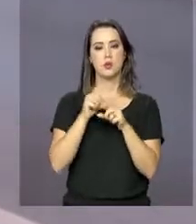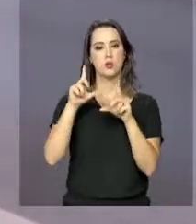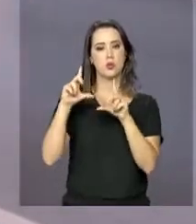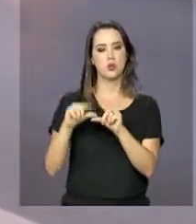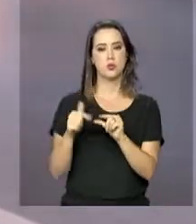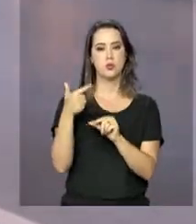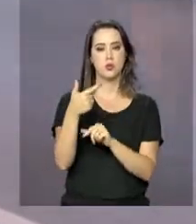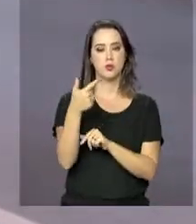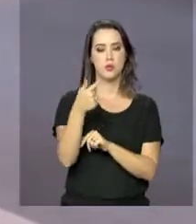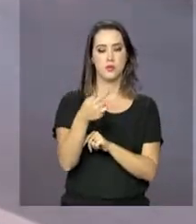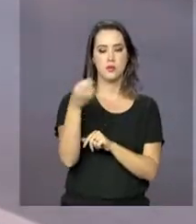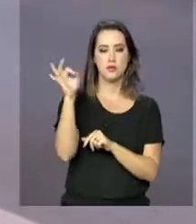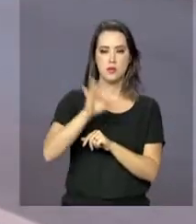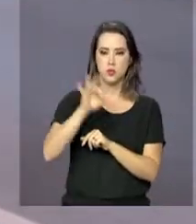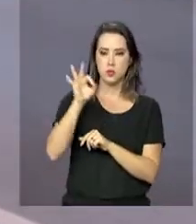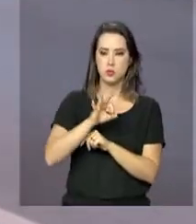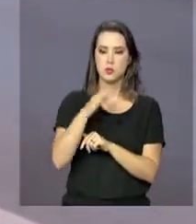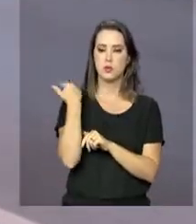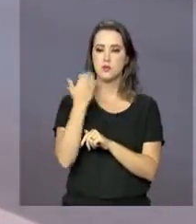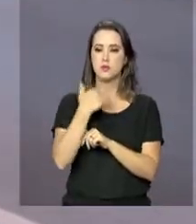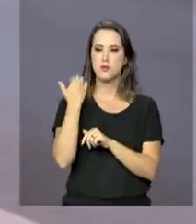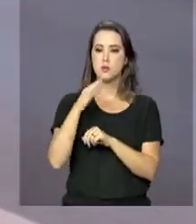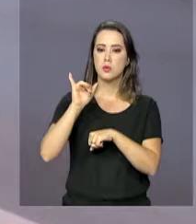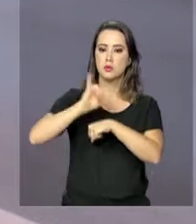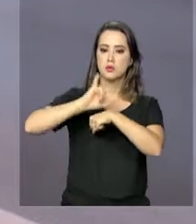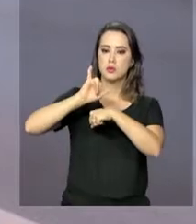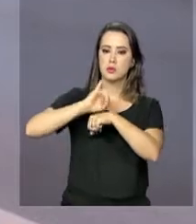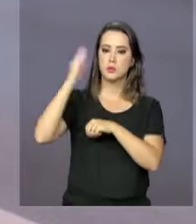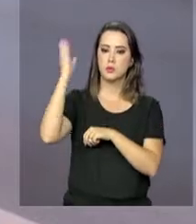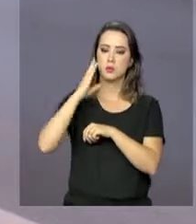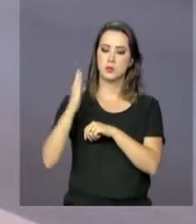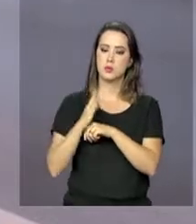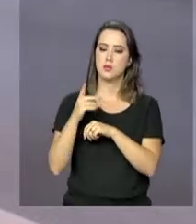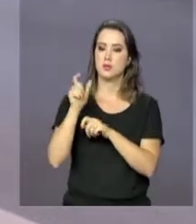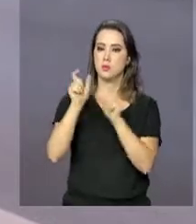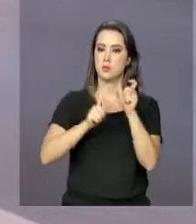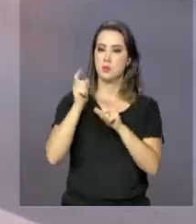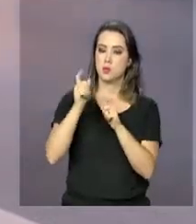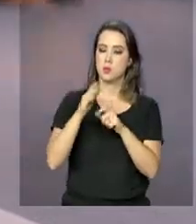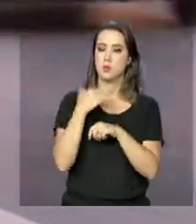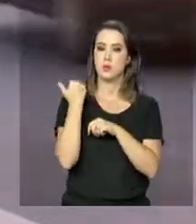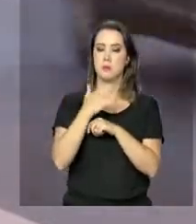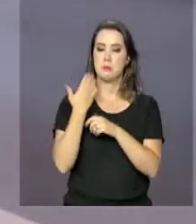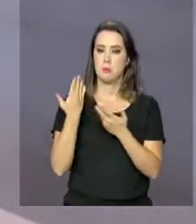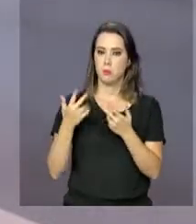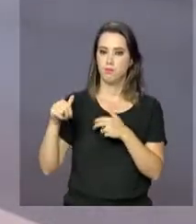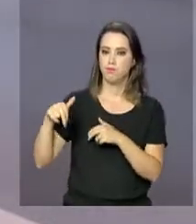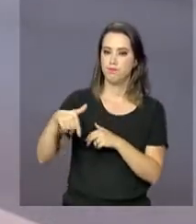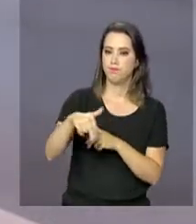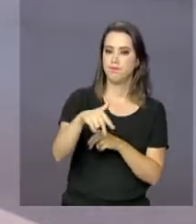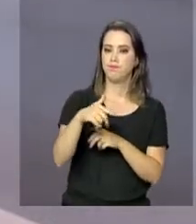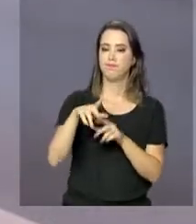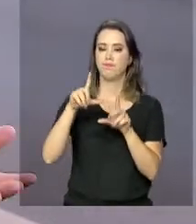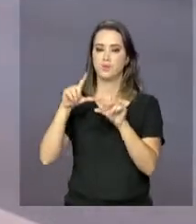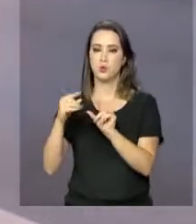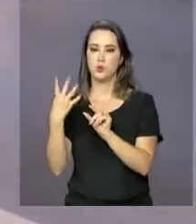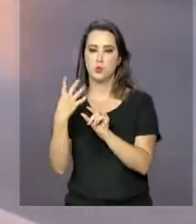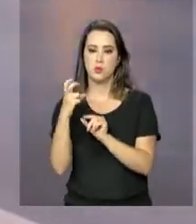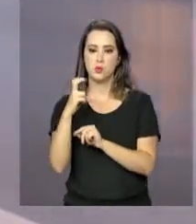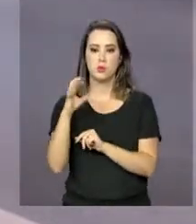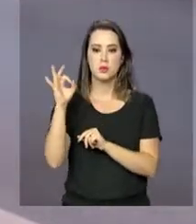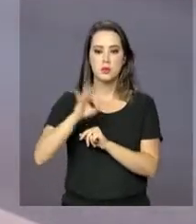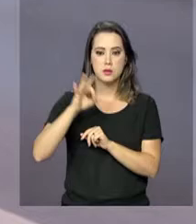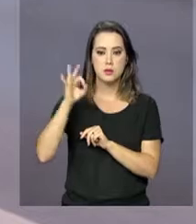do brasil segundo o ministério saúde o número de mortes de pedestres caiu quase 45% com outro